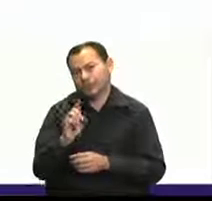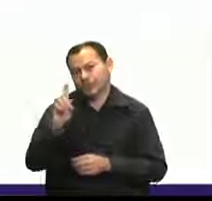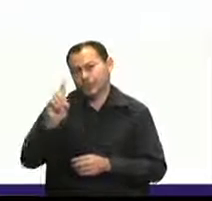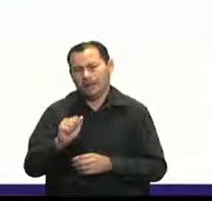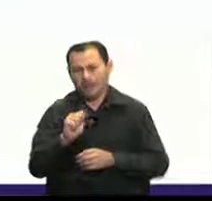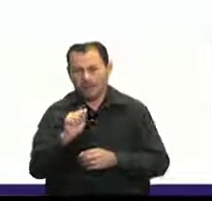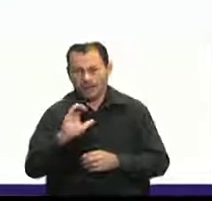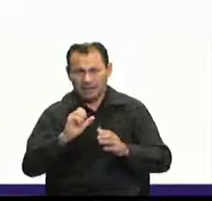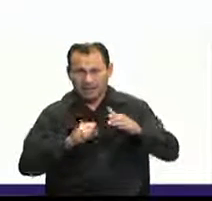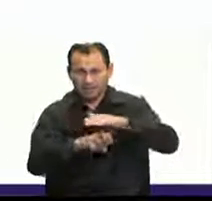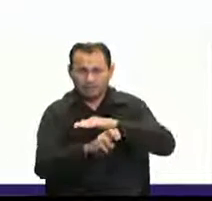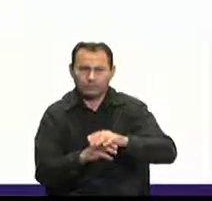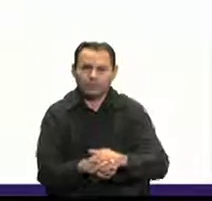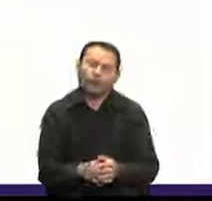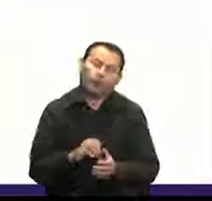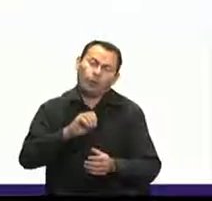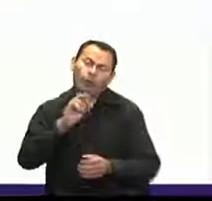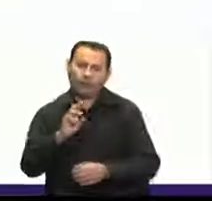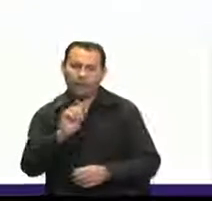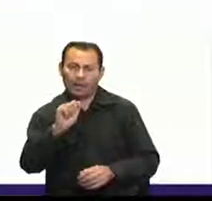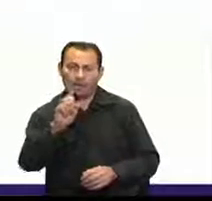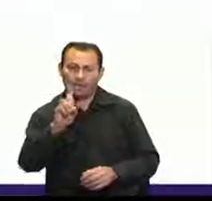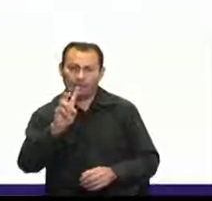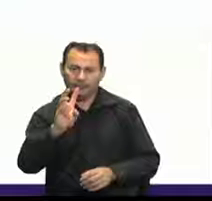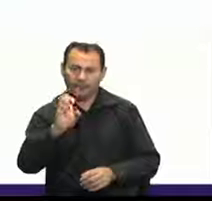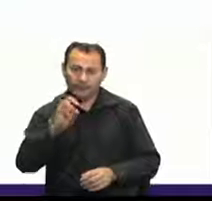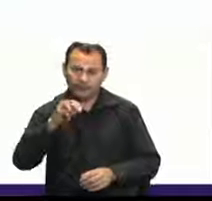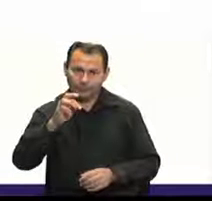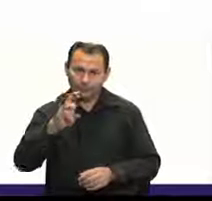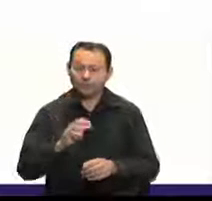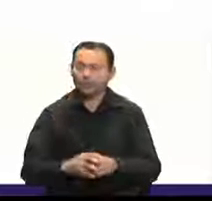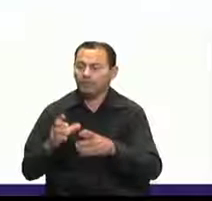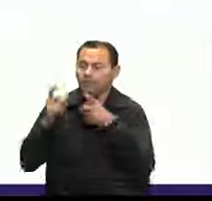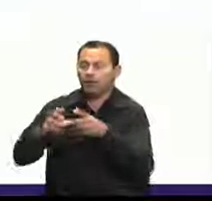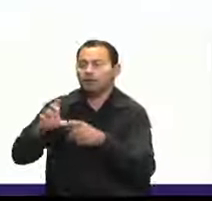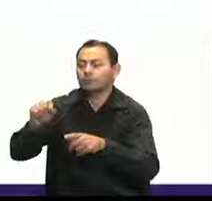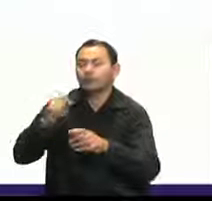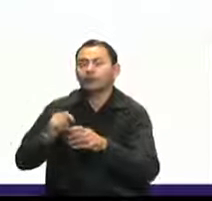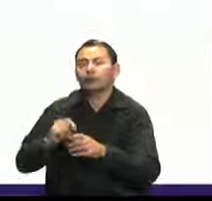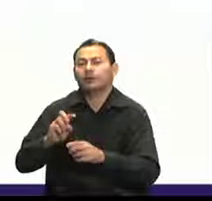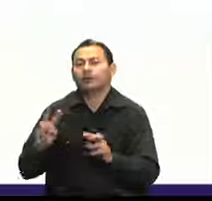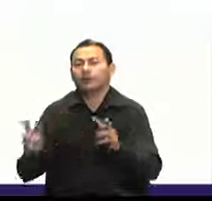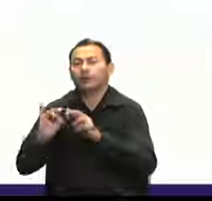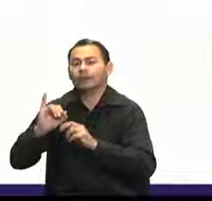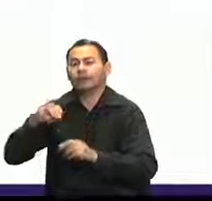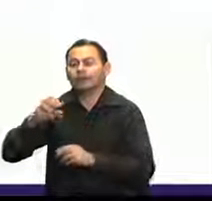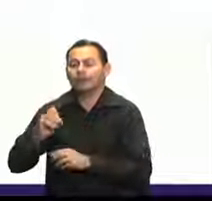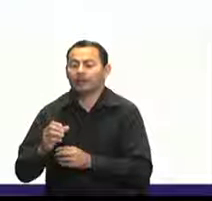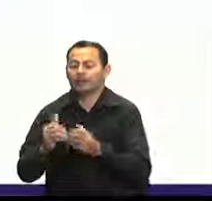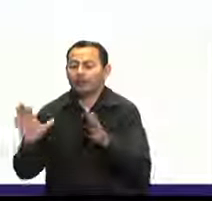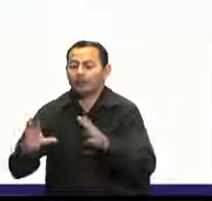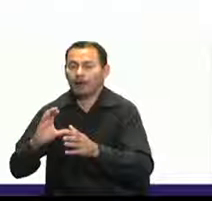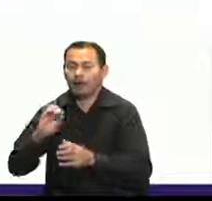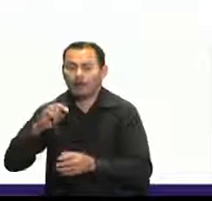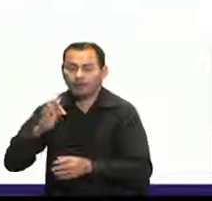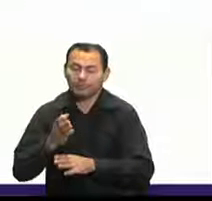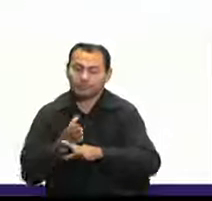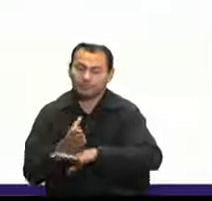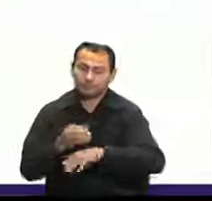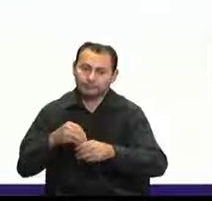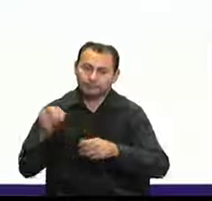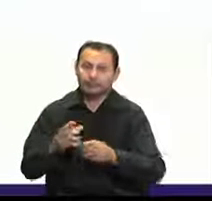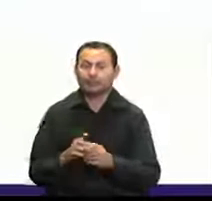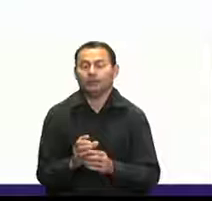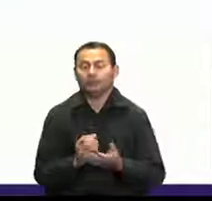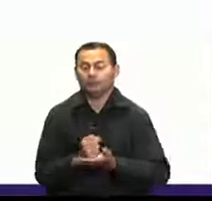passam e uma debênture optar por uma corretora de valores mobiliários assim abre uma conta pro movimentação somente